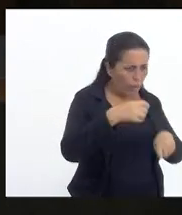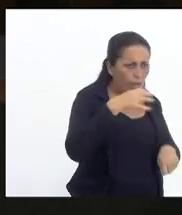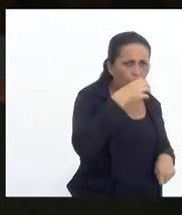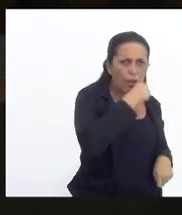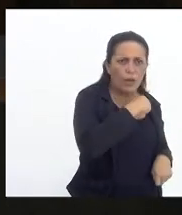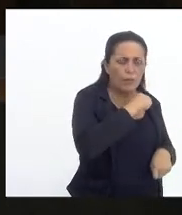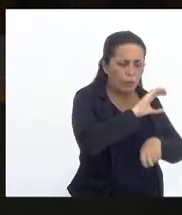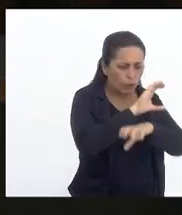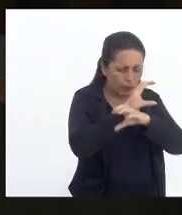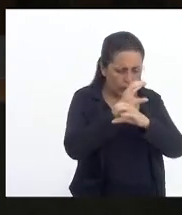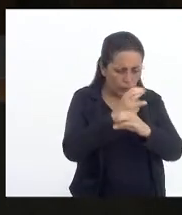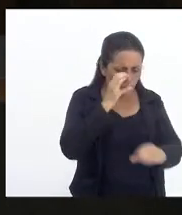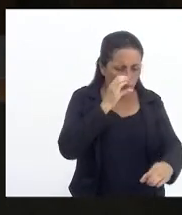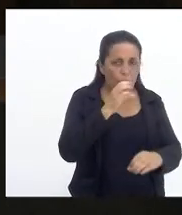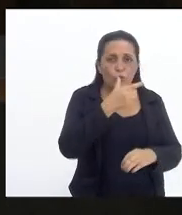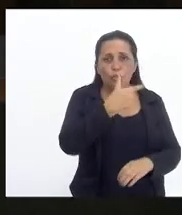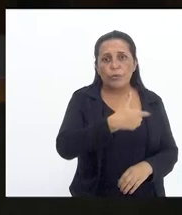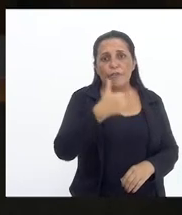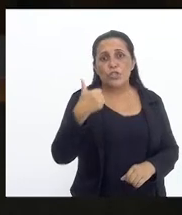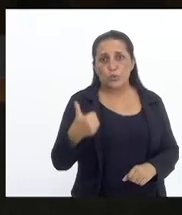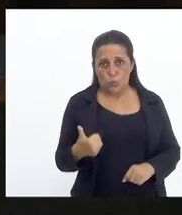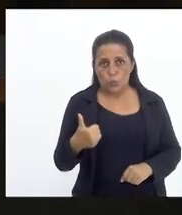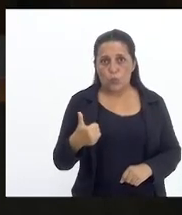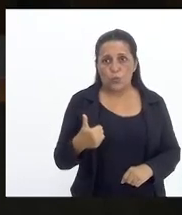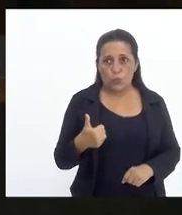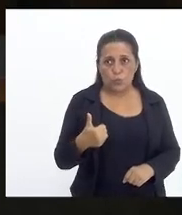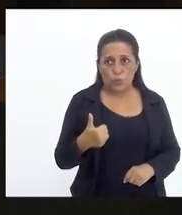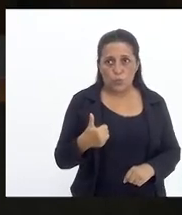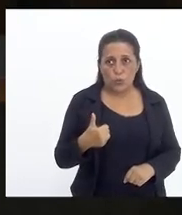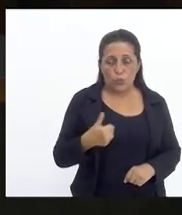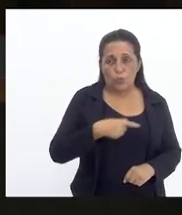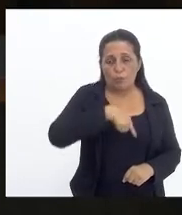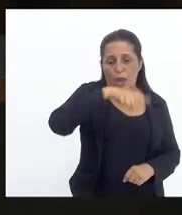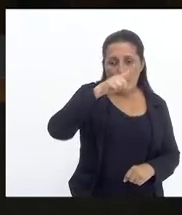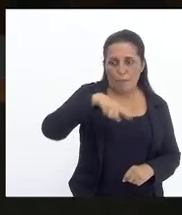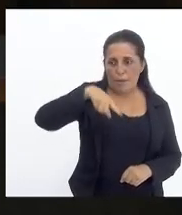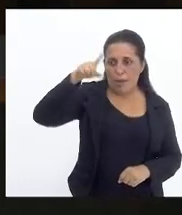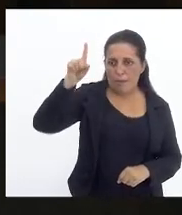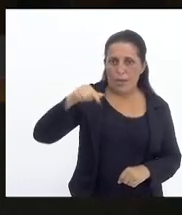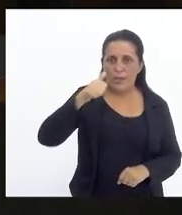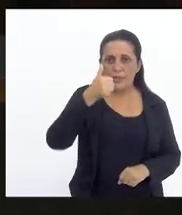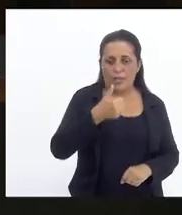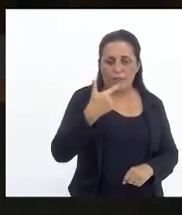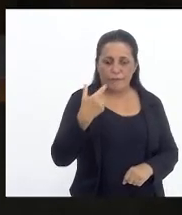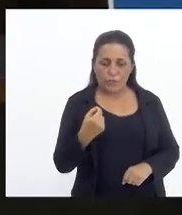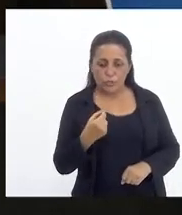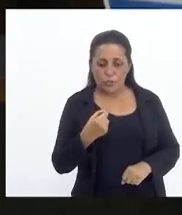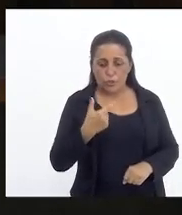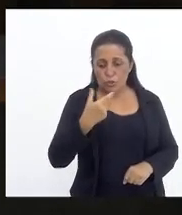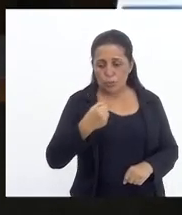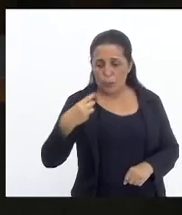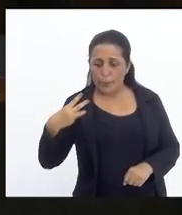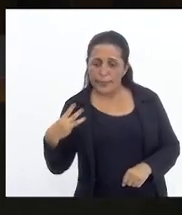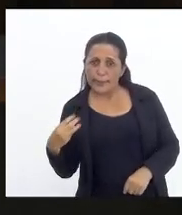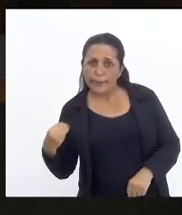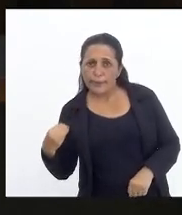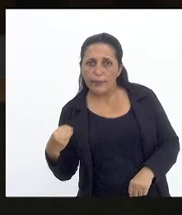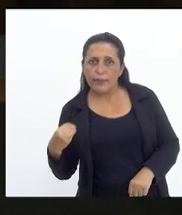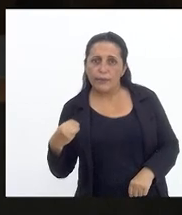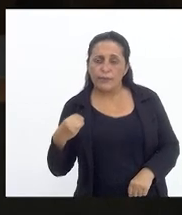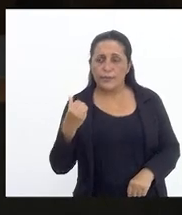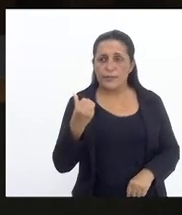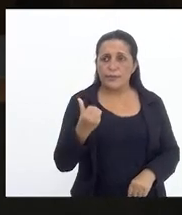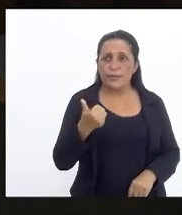continhas em 2021 o índio c120 lá em 2030 o